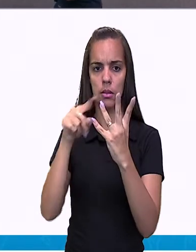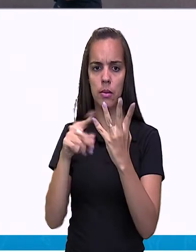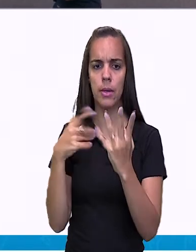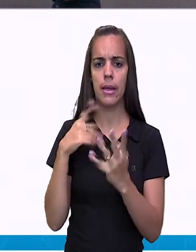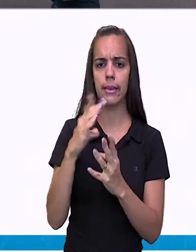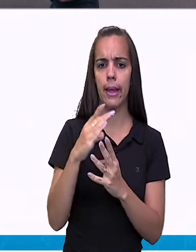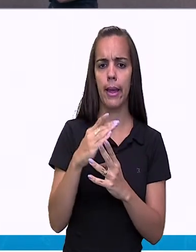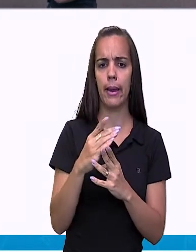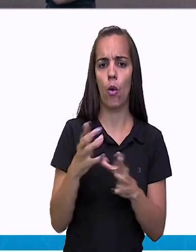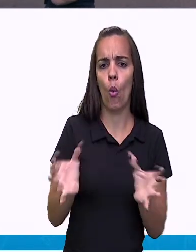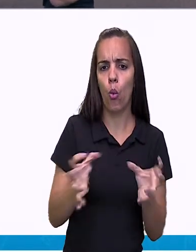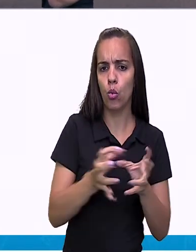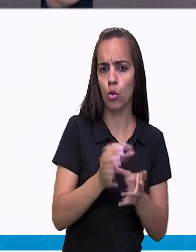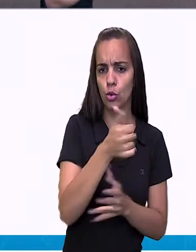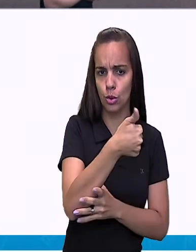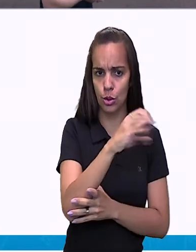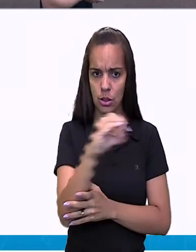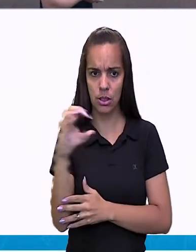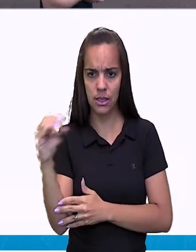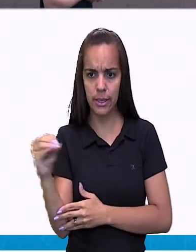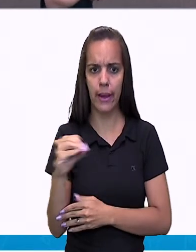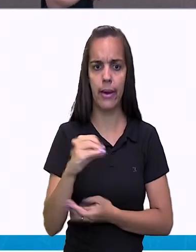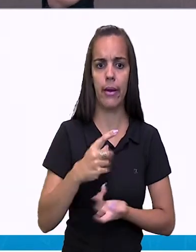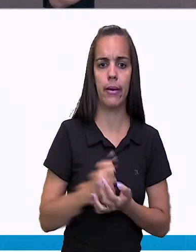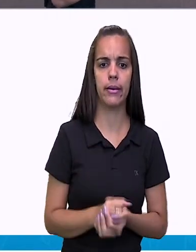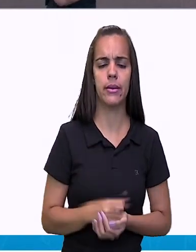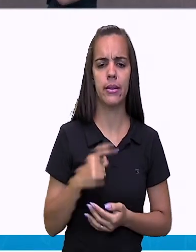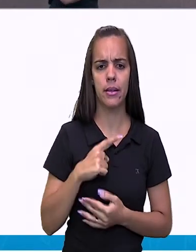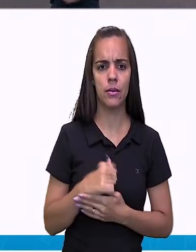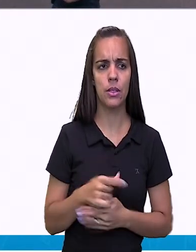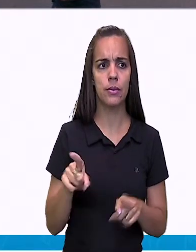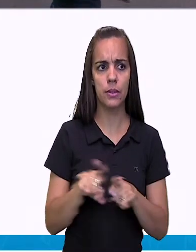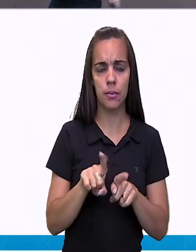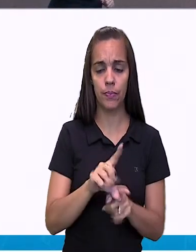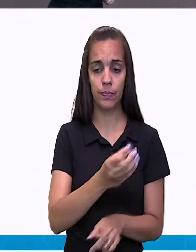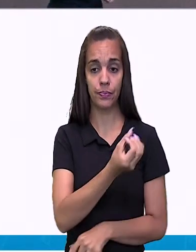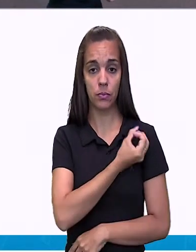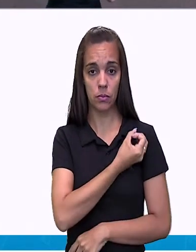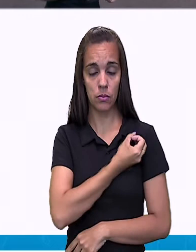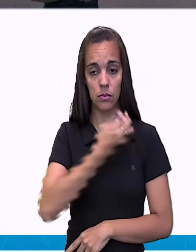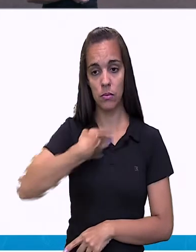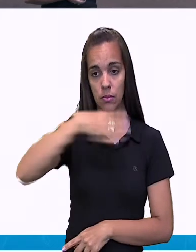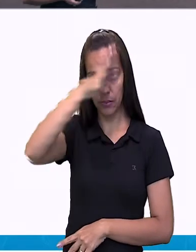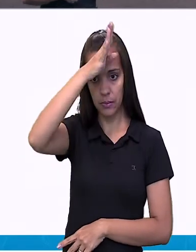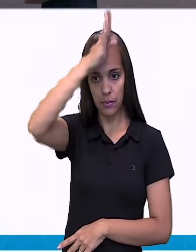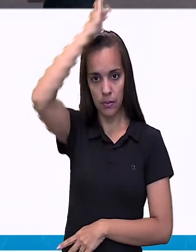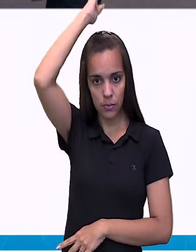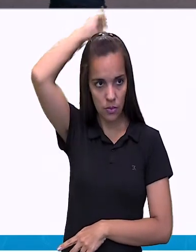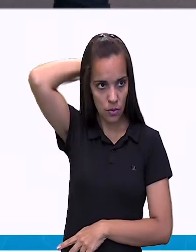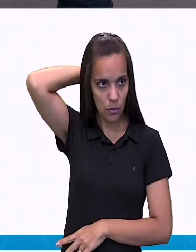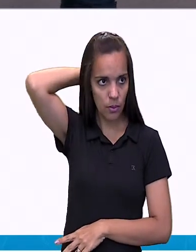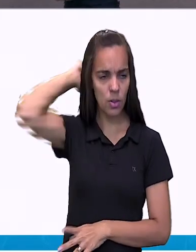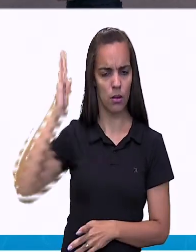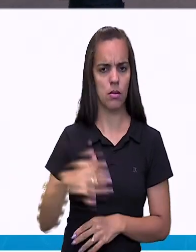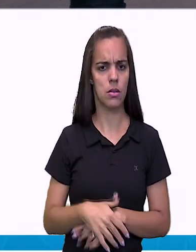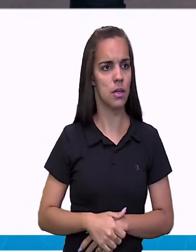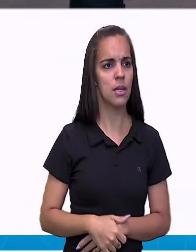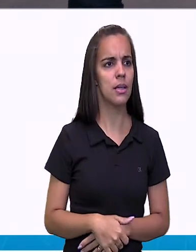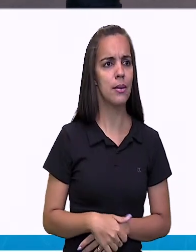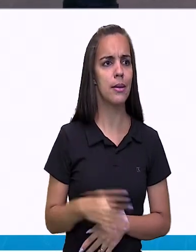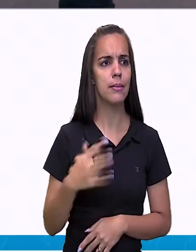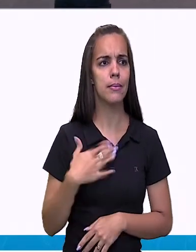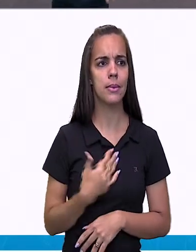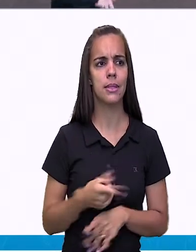conjunto de 100 unidades. Perceberam? Agora, numerais romanos. Bem, numerais romanos